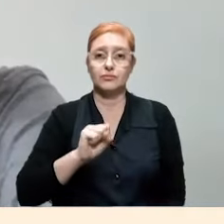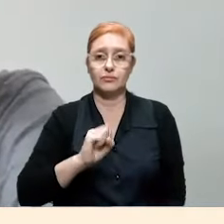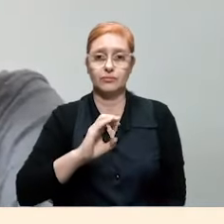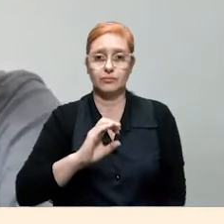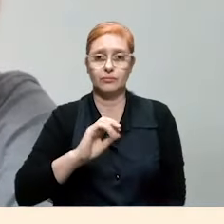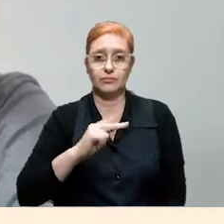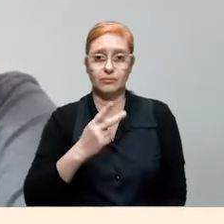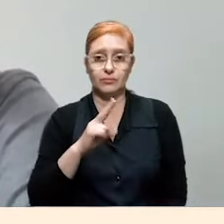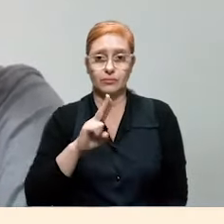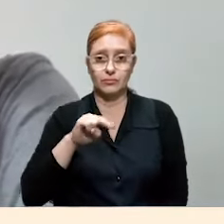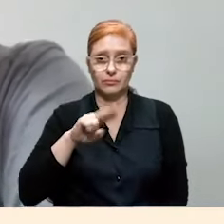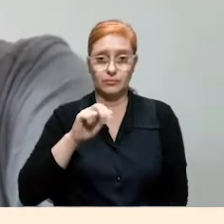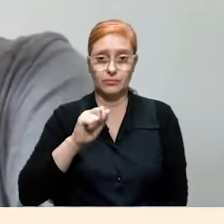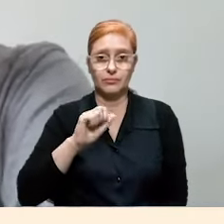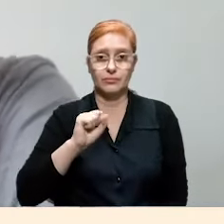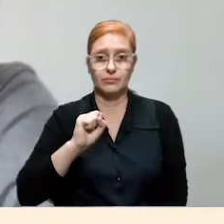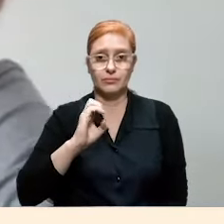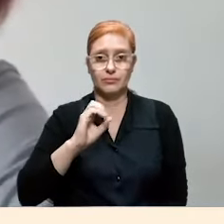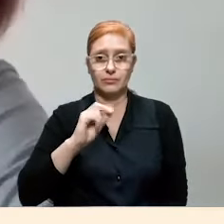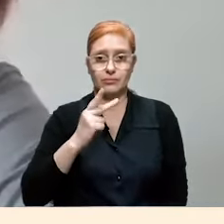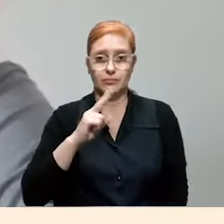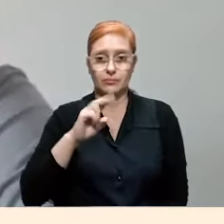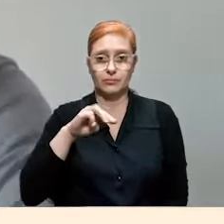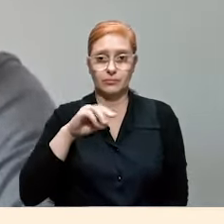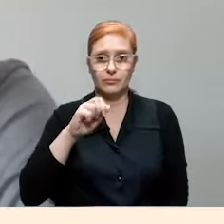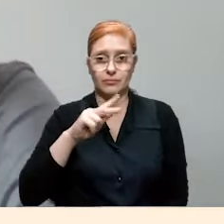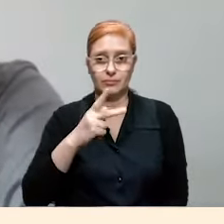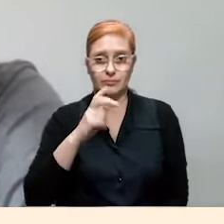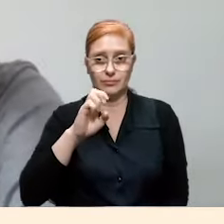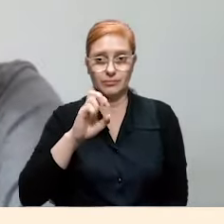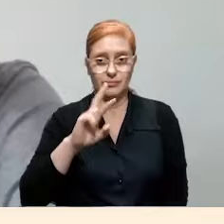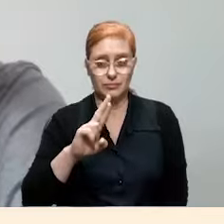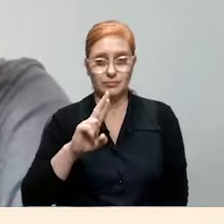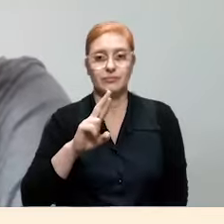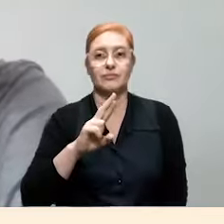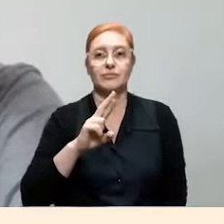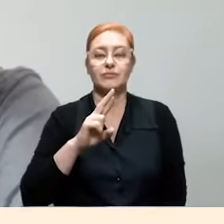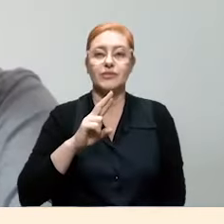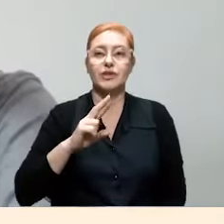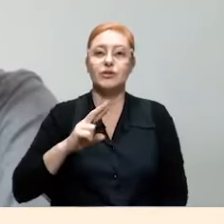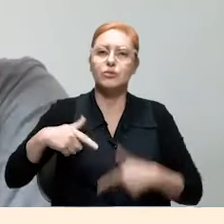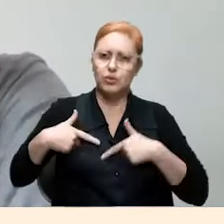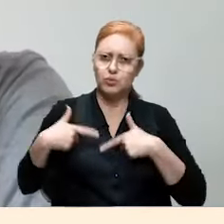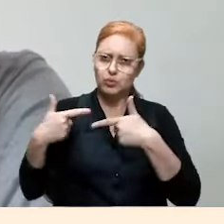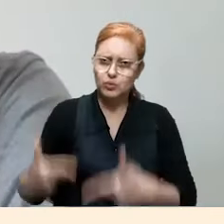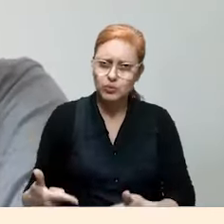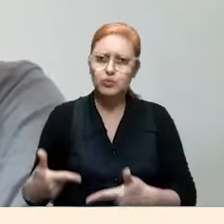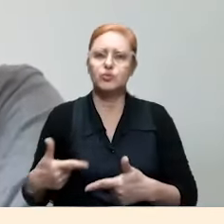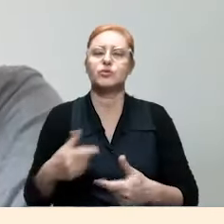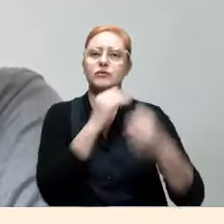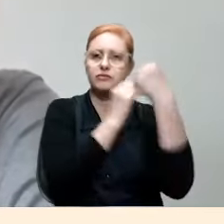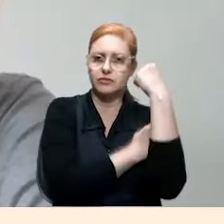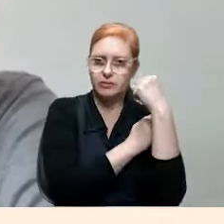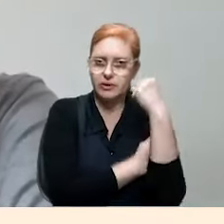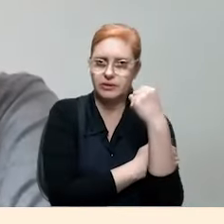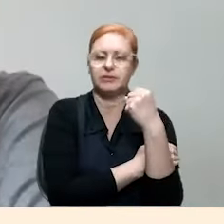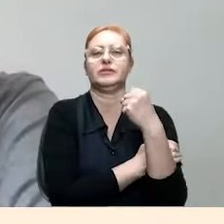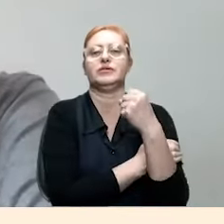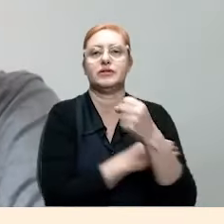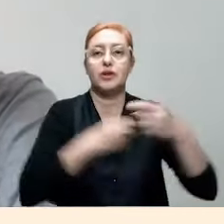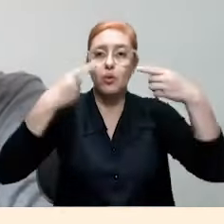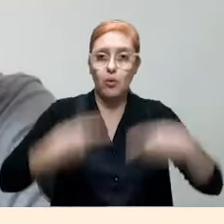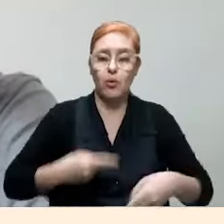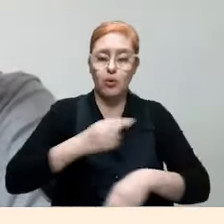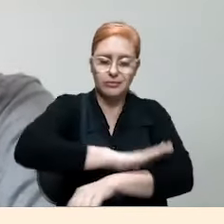Sou Shuma Schumacher, sou uma ativista feminista antirracista e eu me encontrei